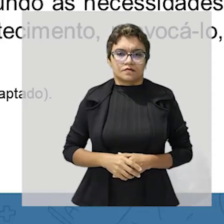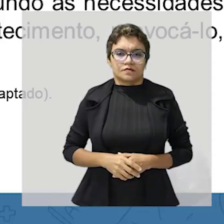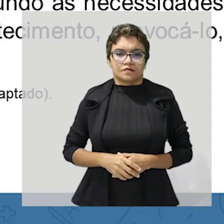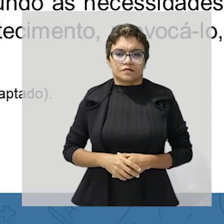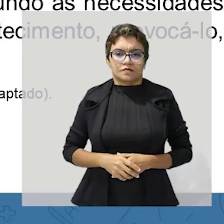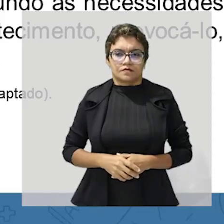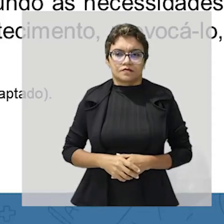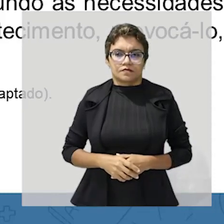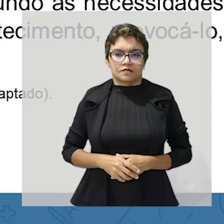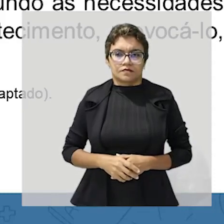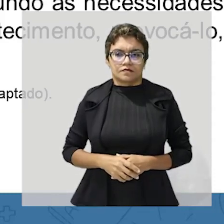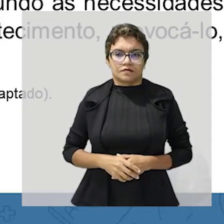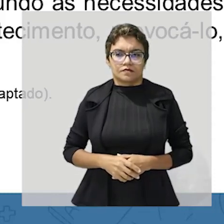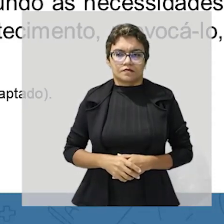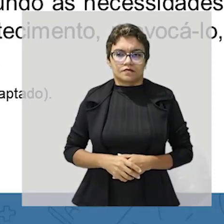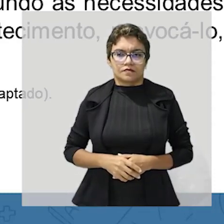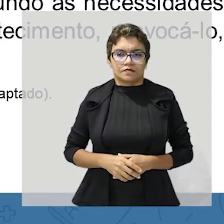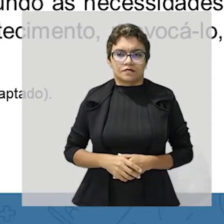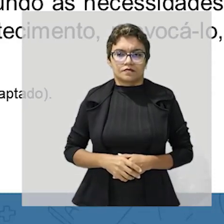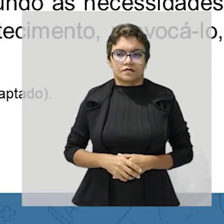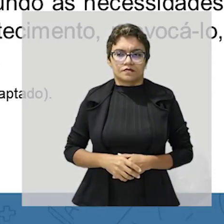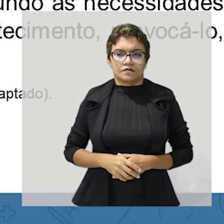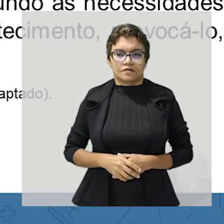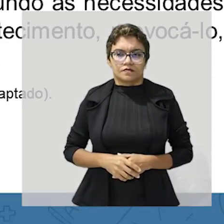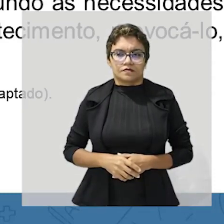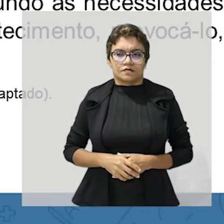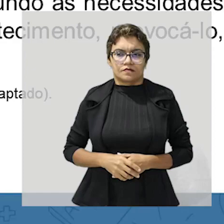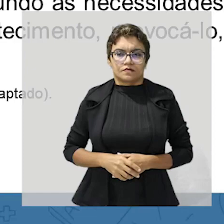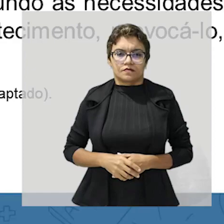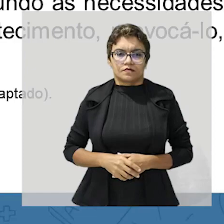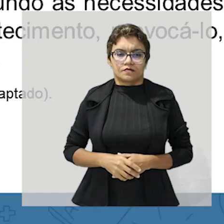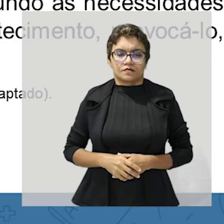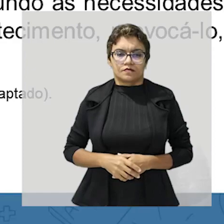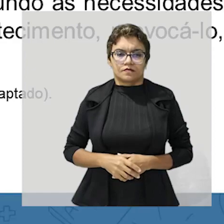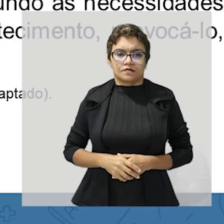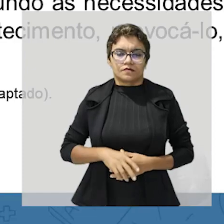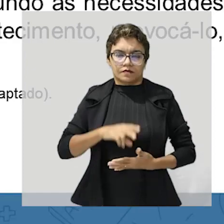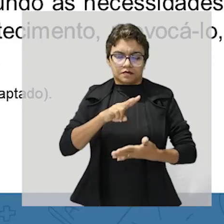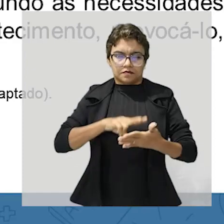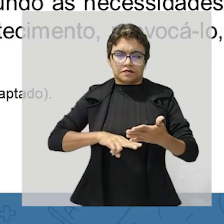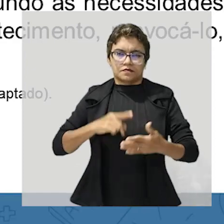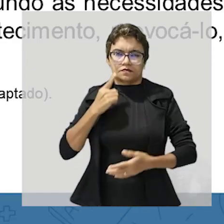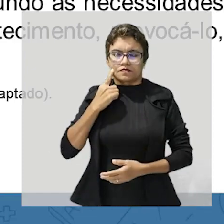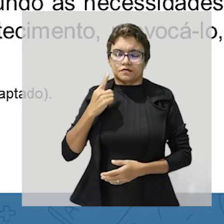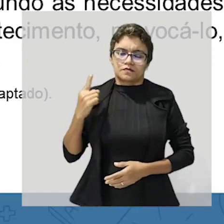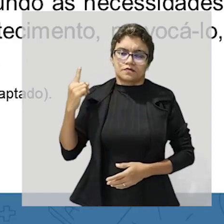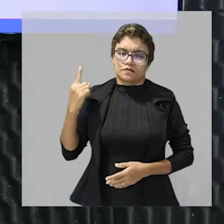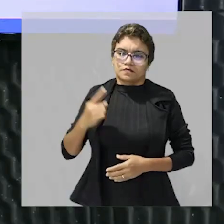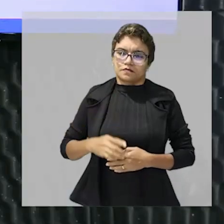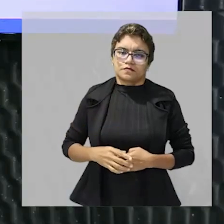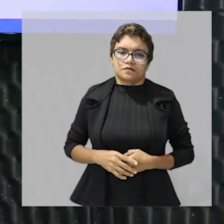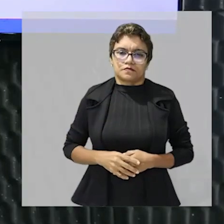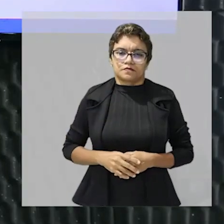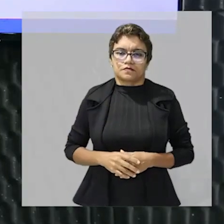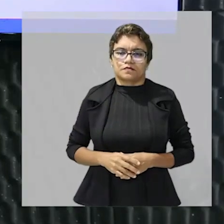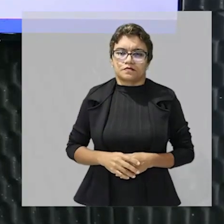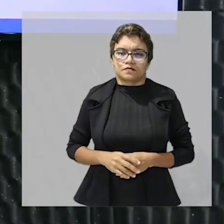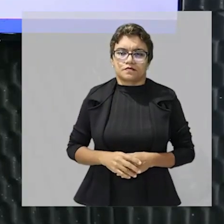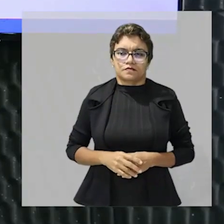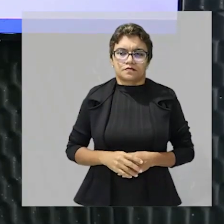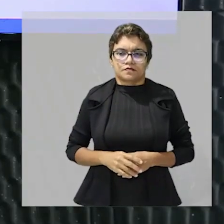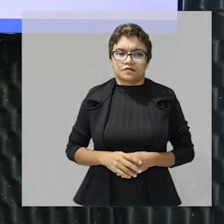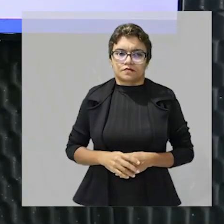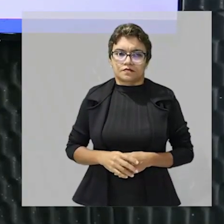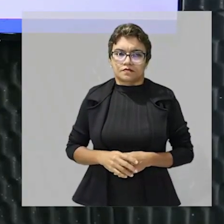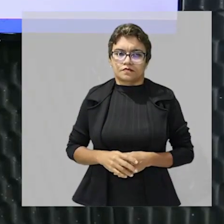industrial incitante, tentacular, entra em ação. Mas bem depressa, a simples lei da oferta e da procura, segundo